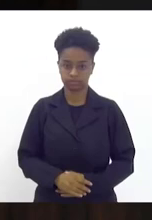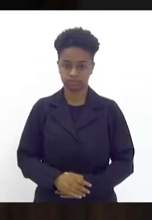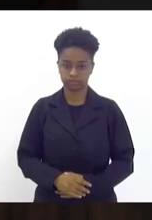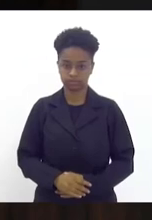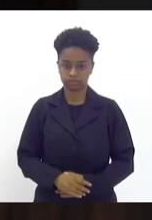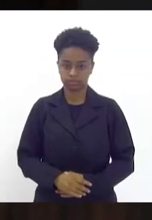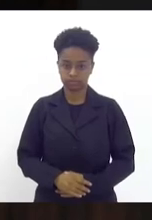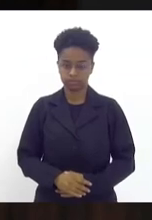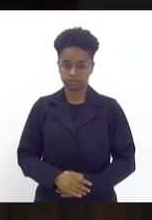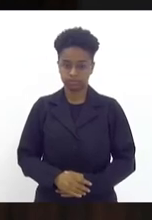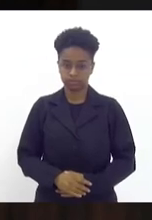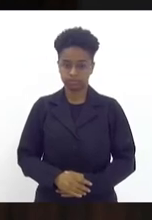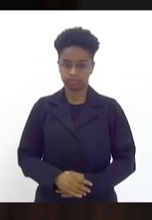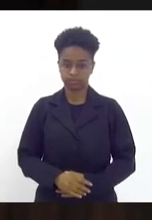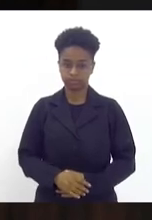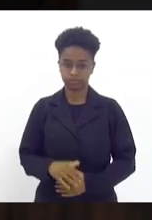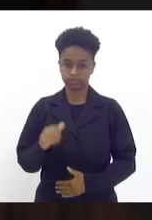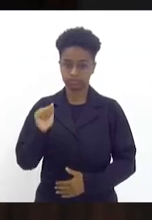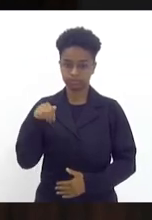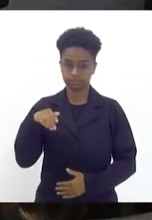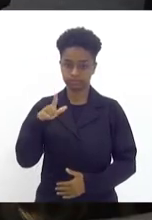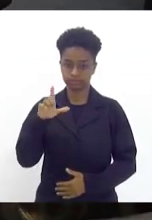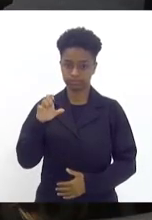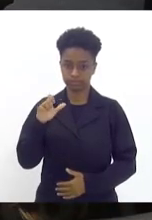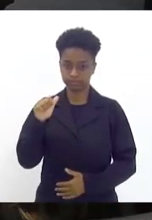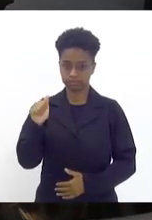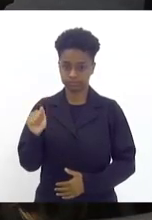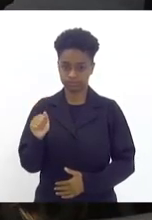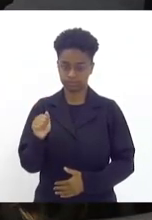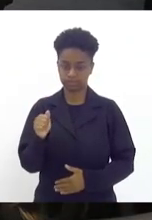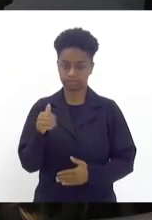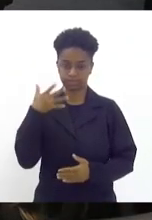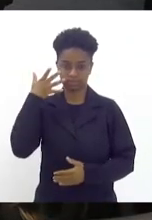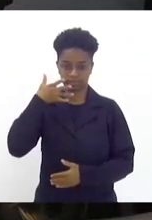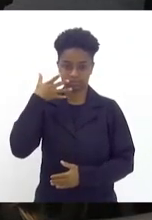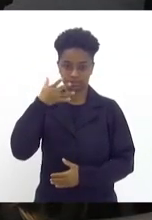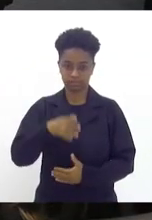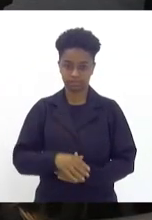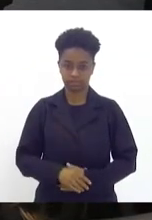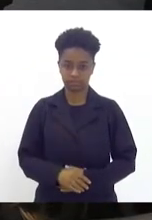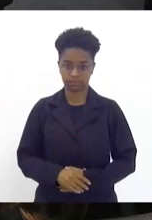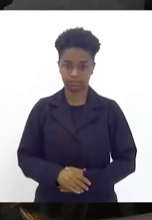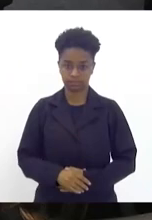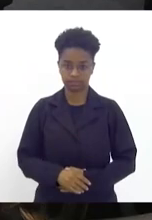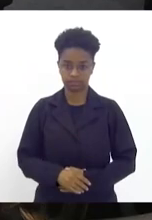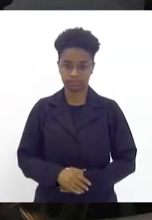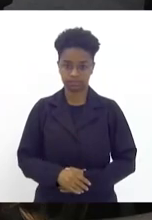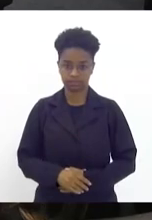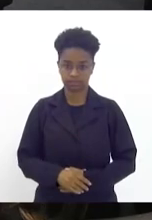Doutora Ângela, a palavra é toda sua. Eu pego o microfone. Se a senhora quiser falar daqui